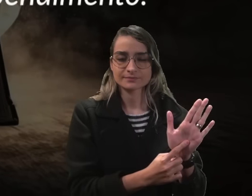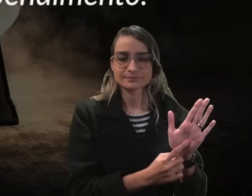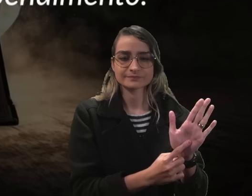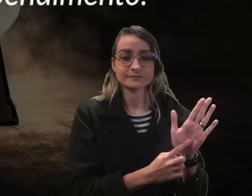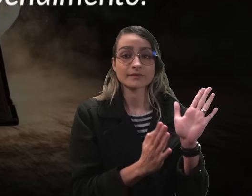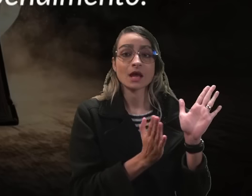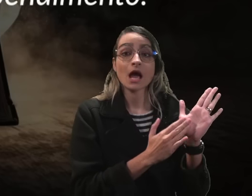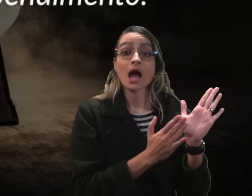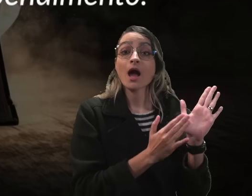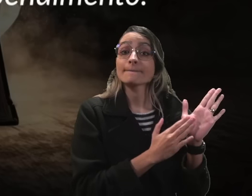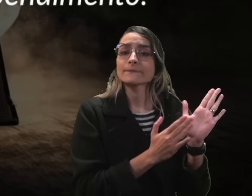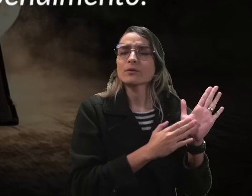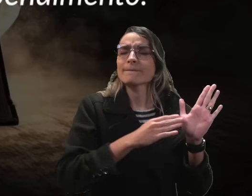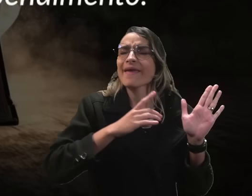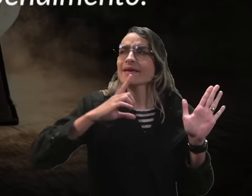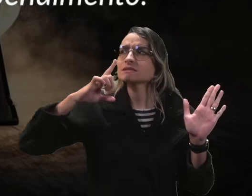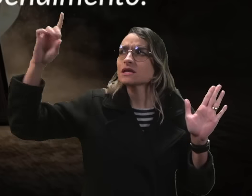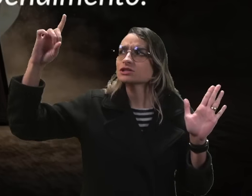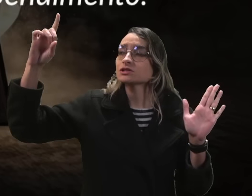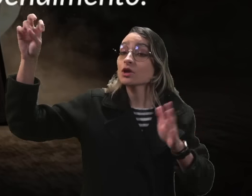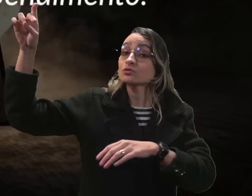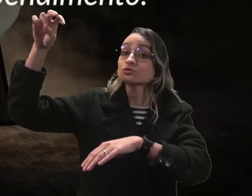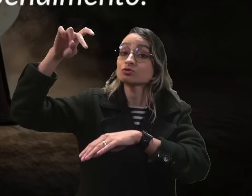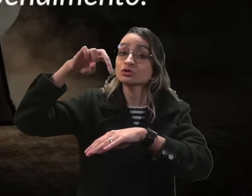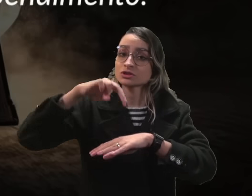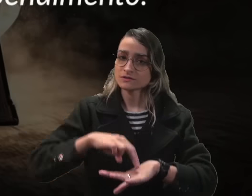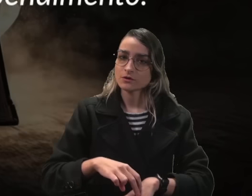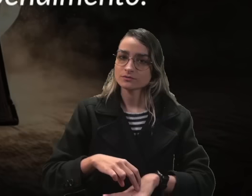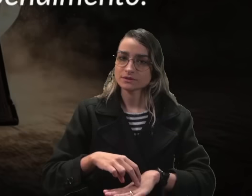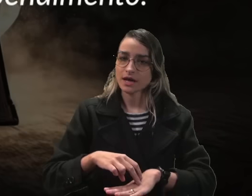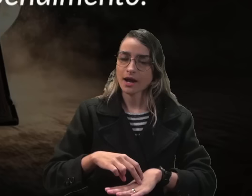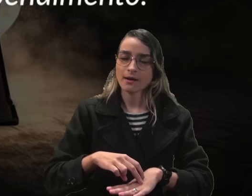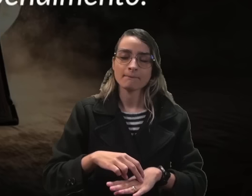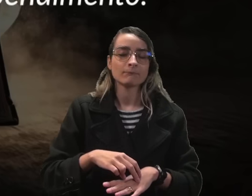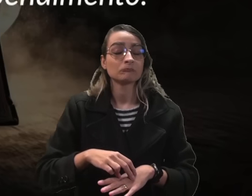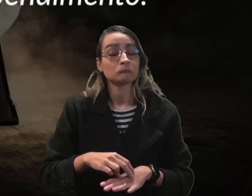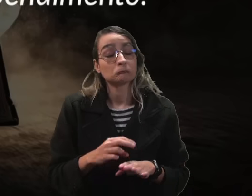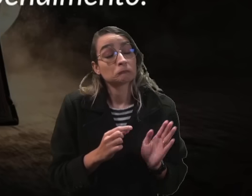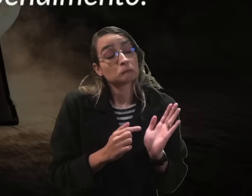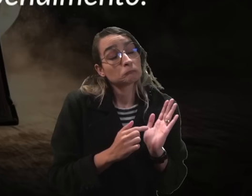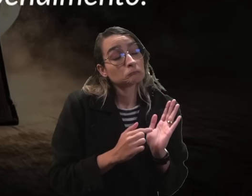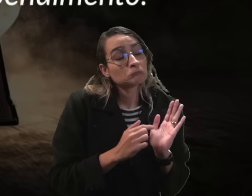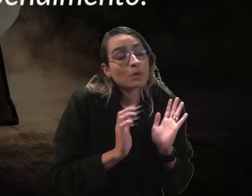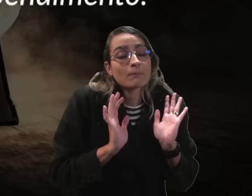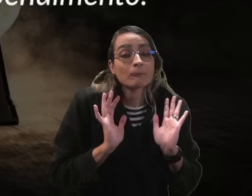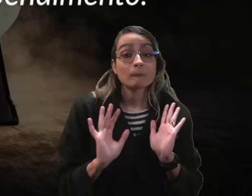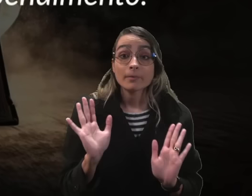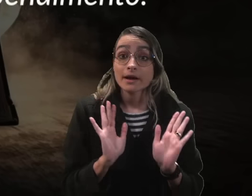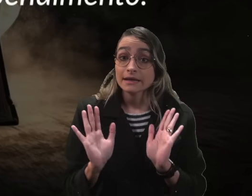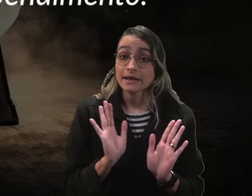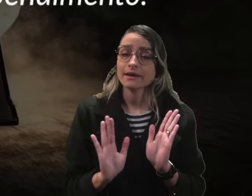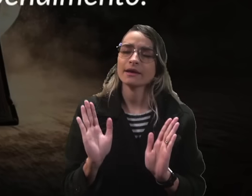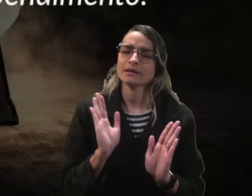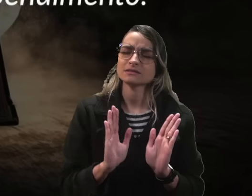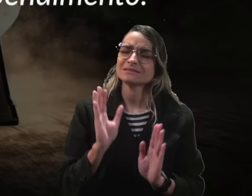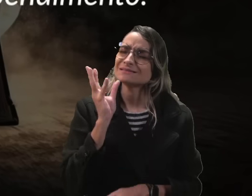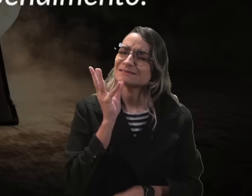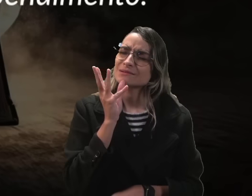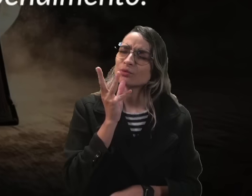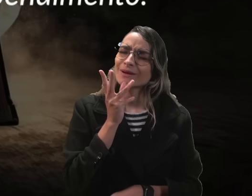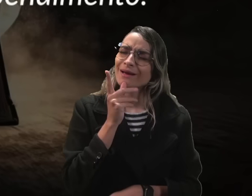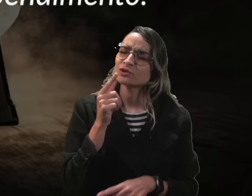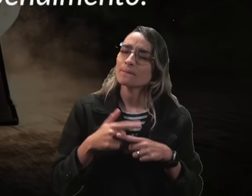ele o senhor é longânimo para convosco não querendo que nenhum pereça senão que todos cheguem ao arrependimento